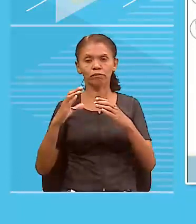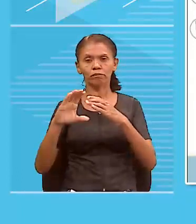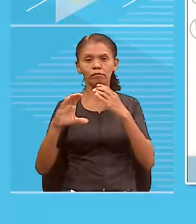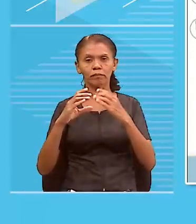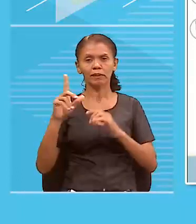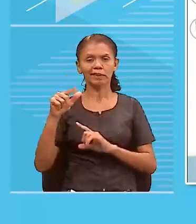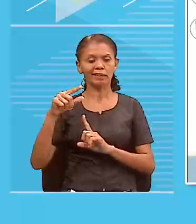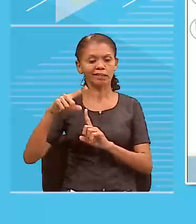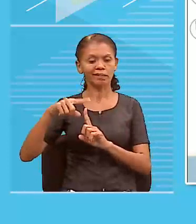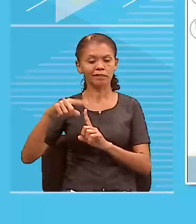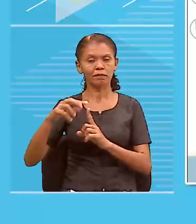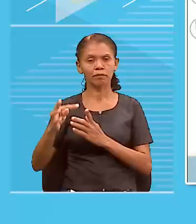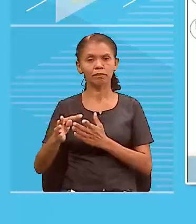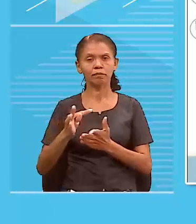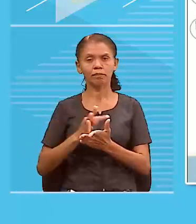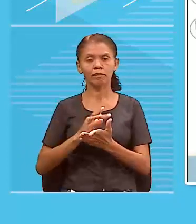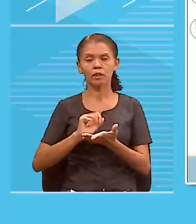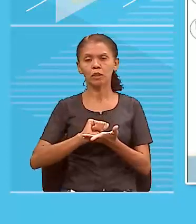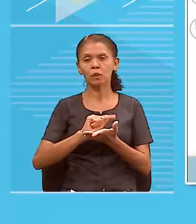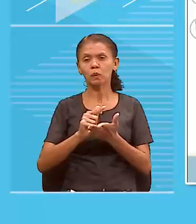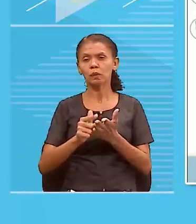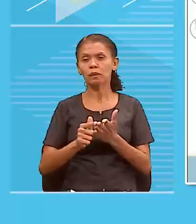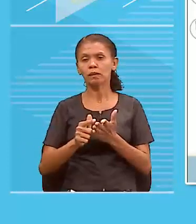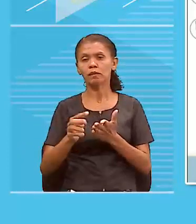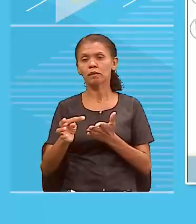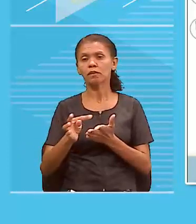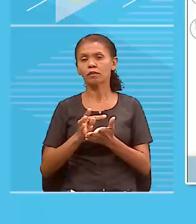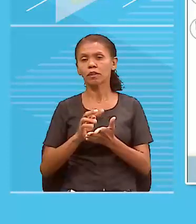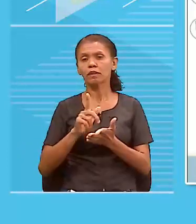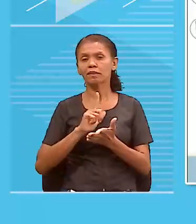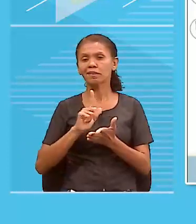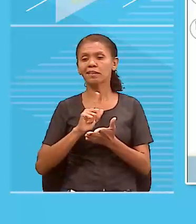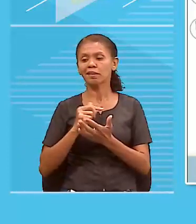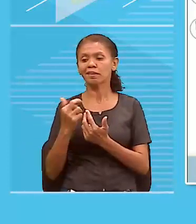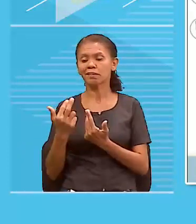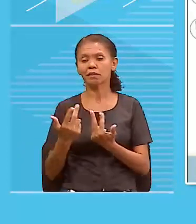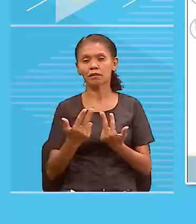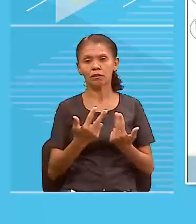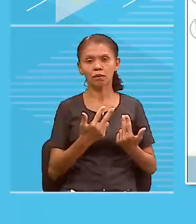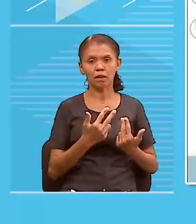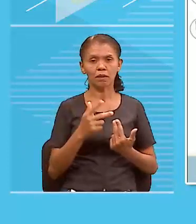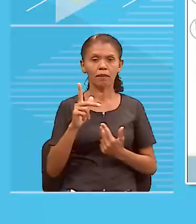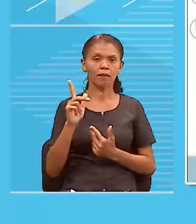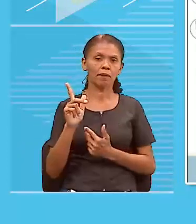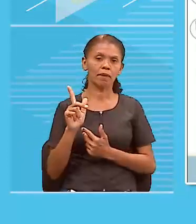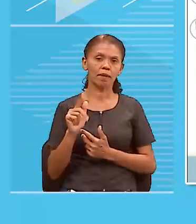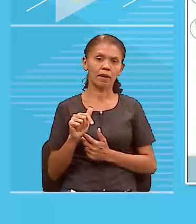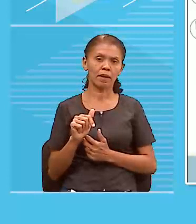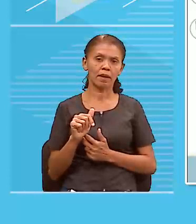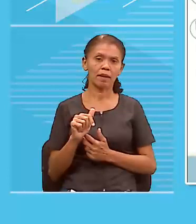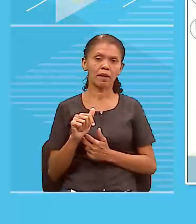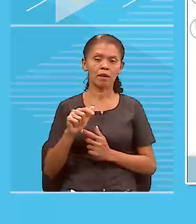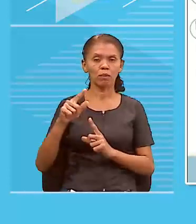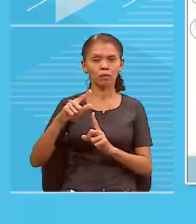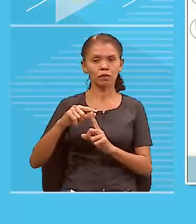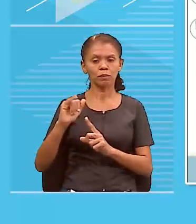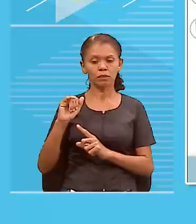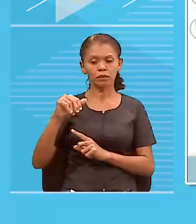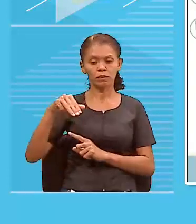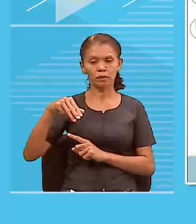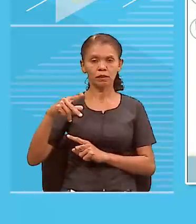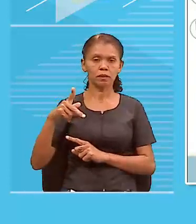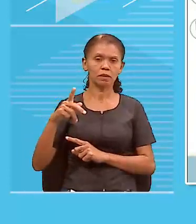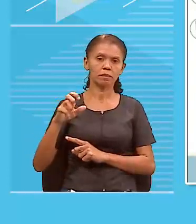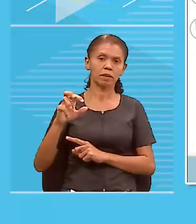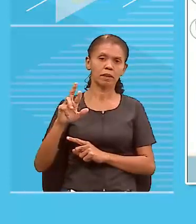tipo textual e o que esses gêneros textuais têm em comum o modo imperativo porque o texto é texto injuntivo é um texto de